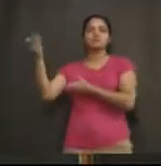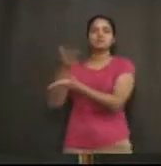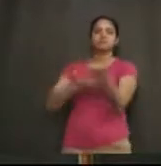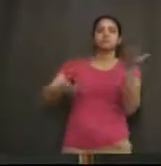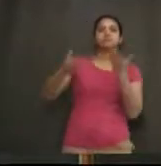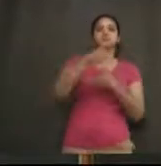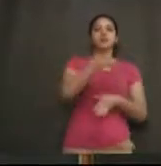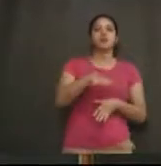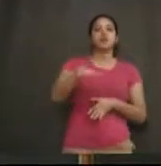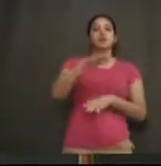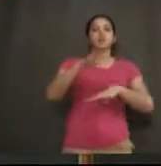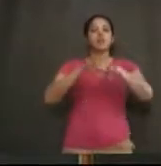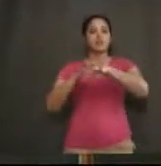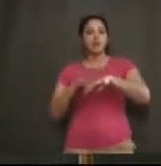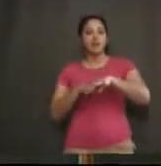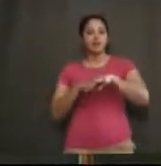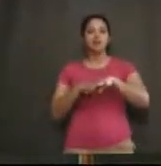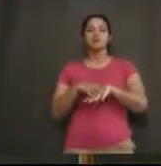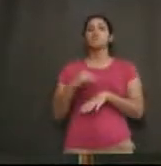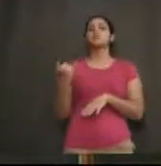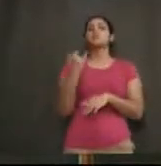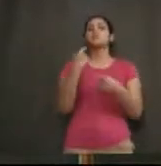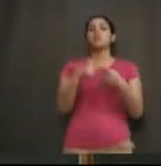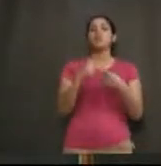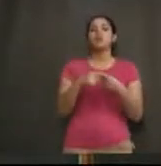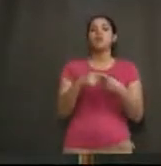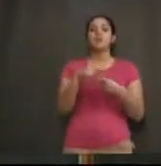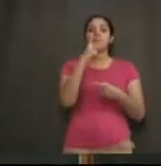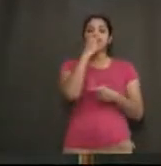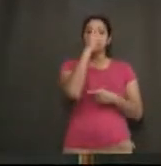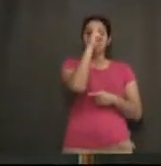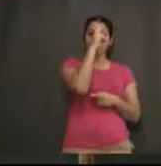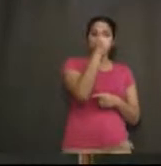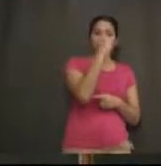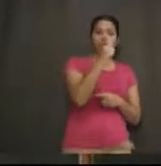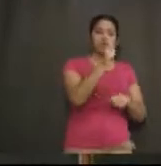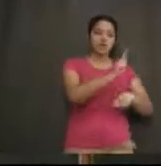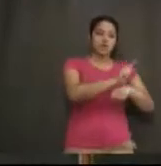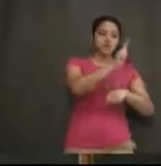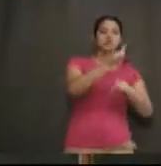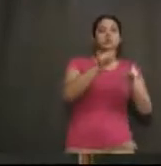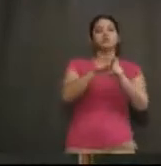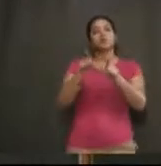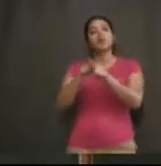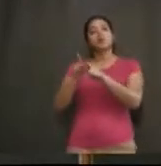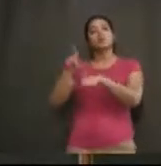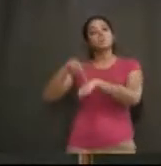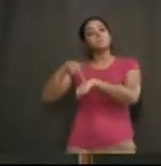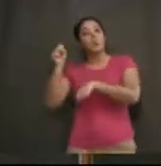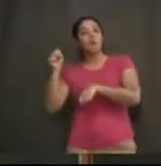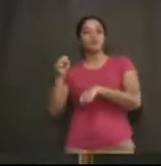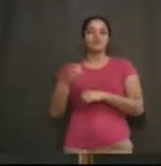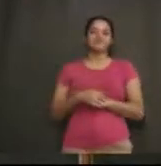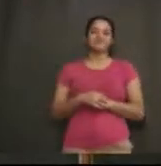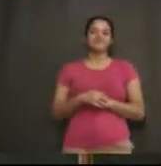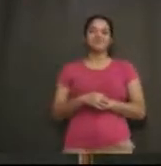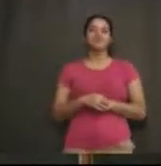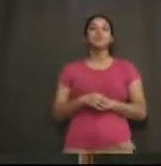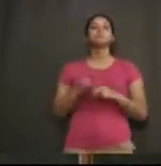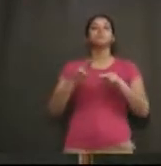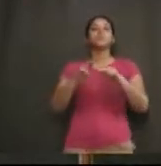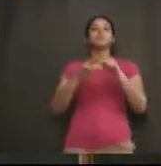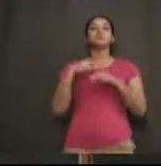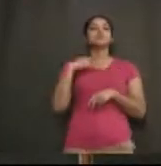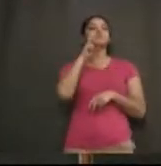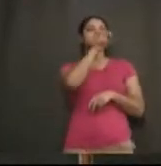isso fortalece tanto a graduação quanto a pós-graduação. Então, me deixa feliz em ver alunos